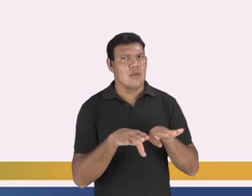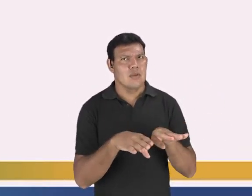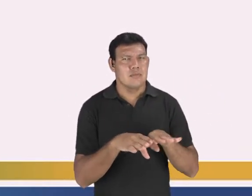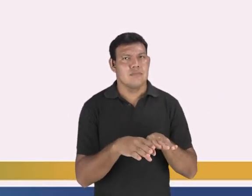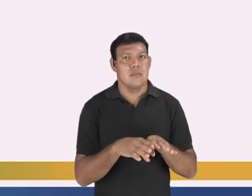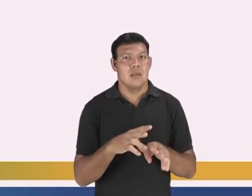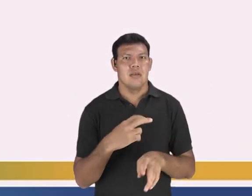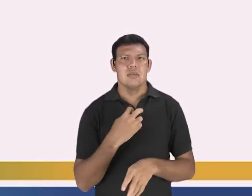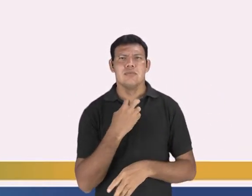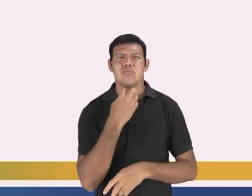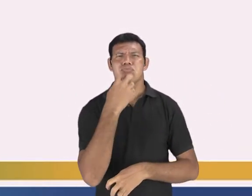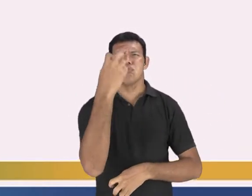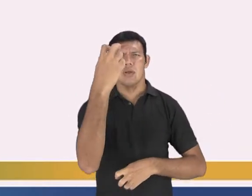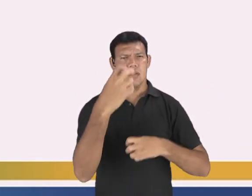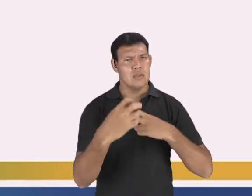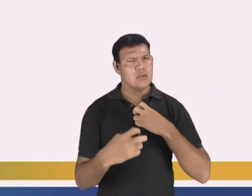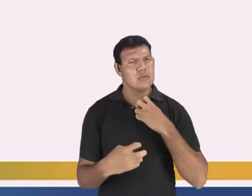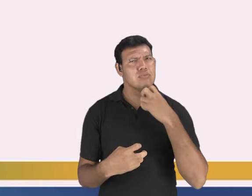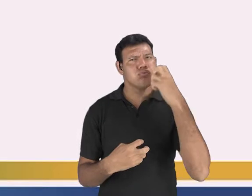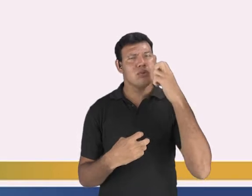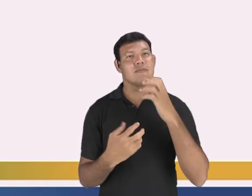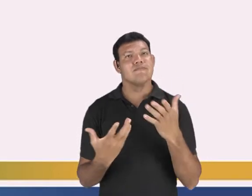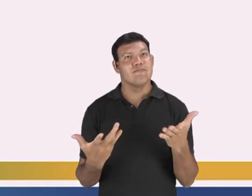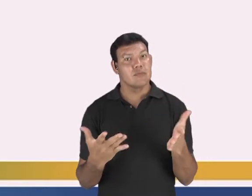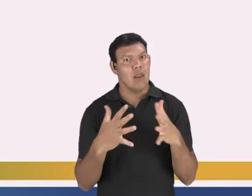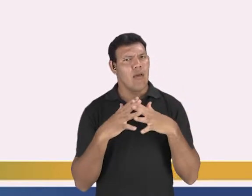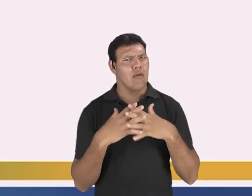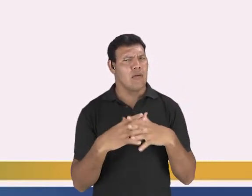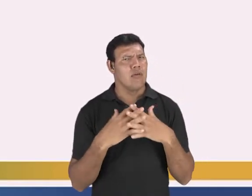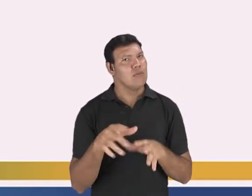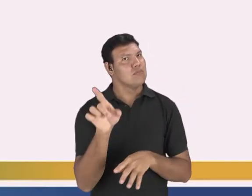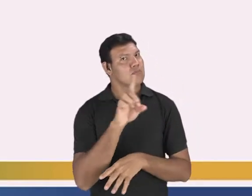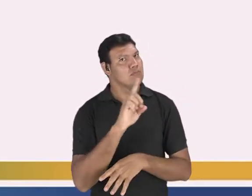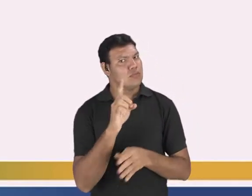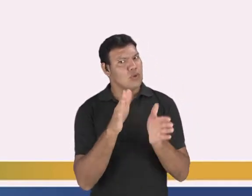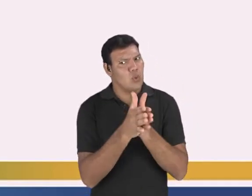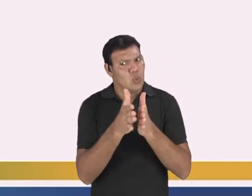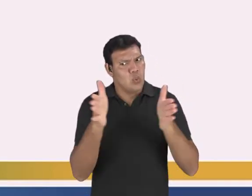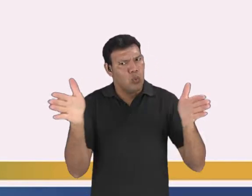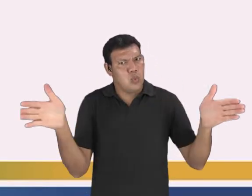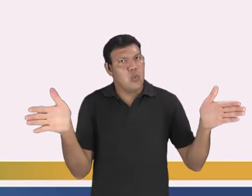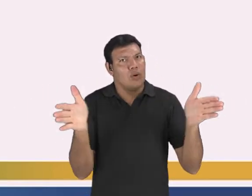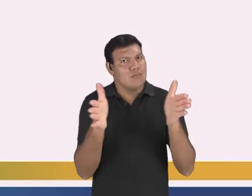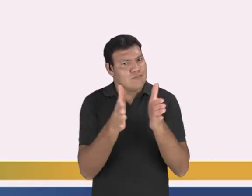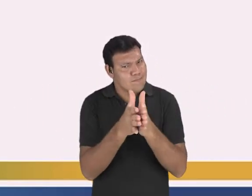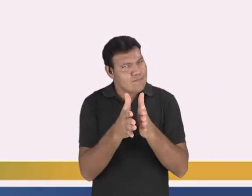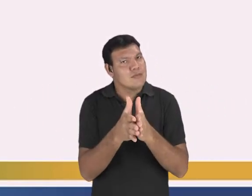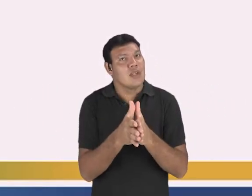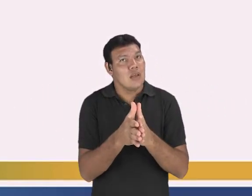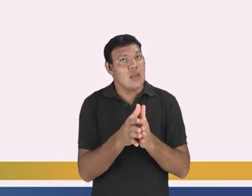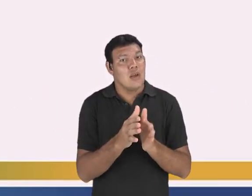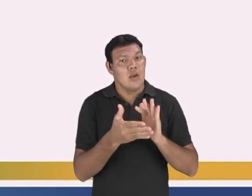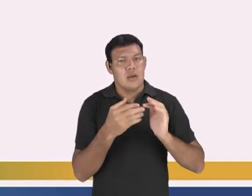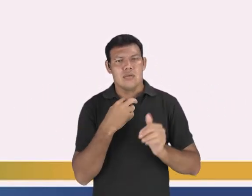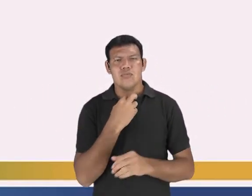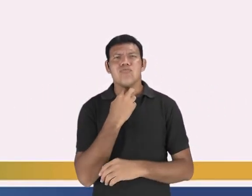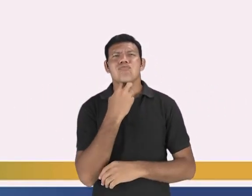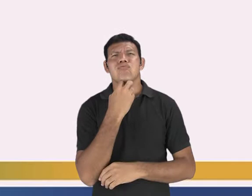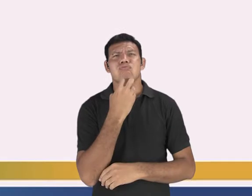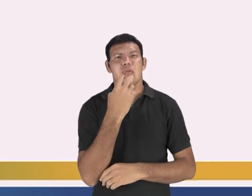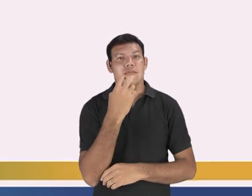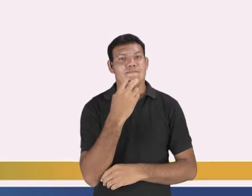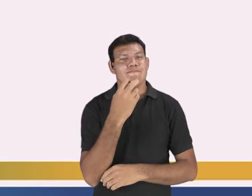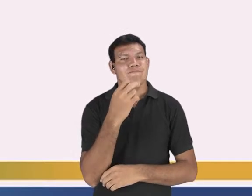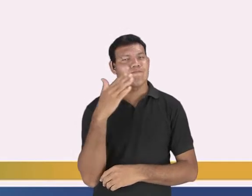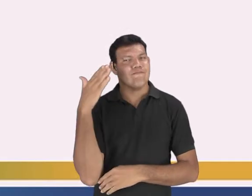de som. Não vamos confundir altura com intensidade. A altura tem a ver com frequência